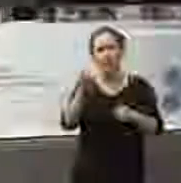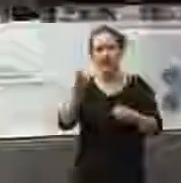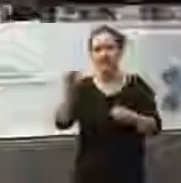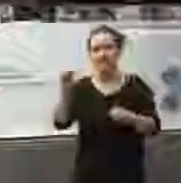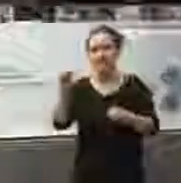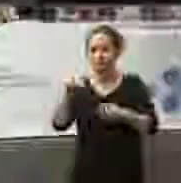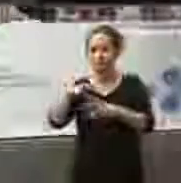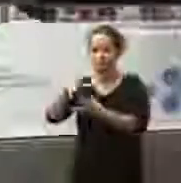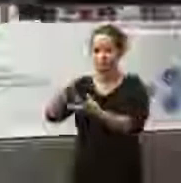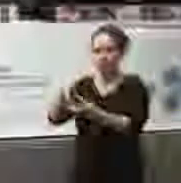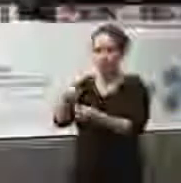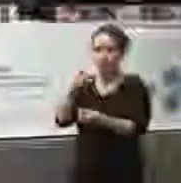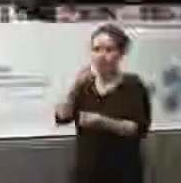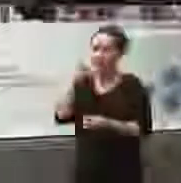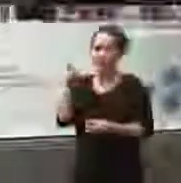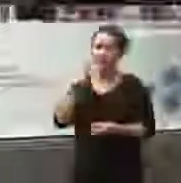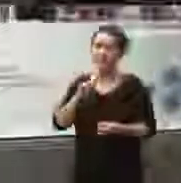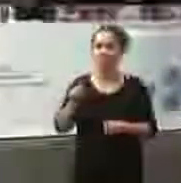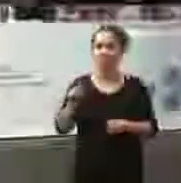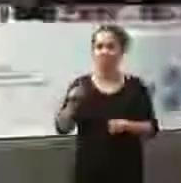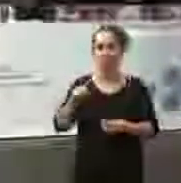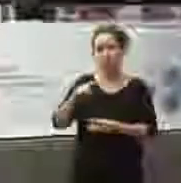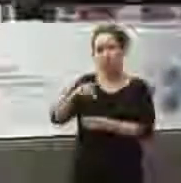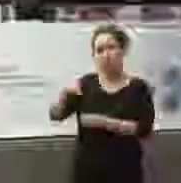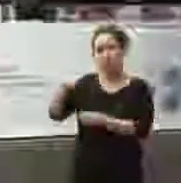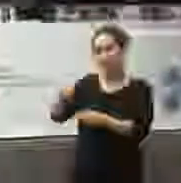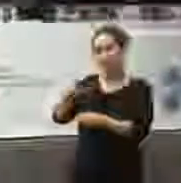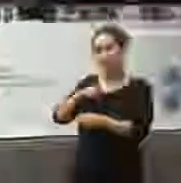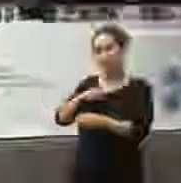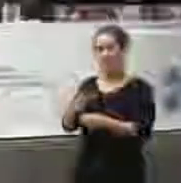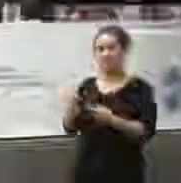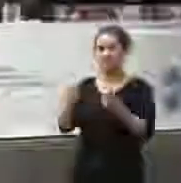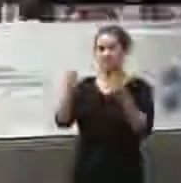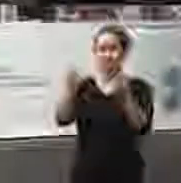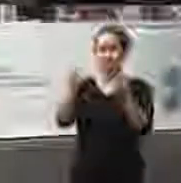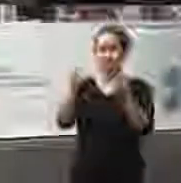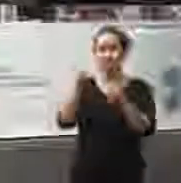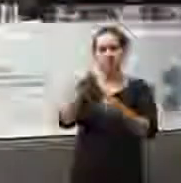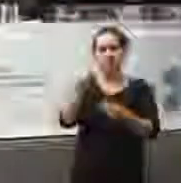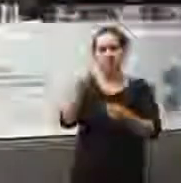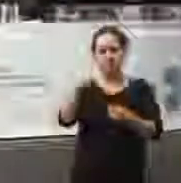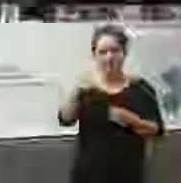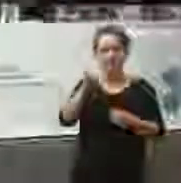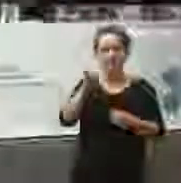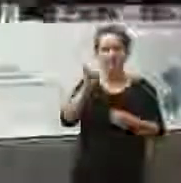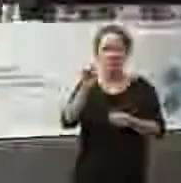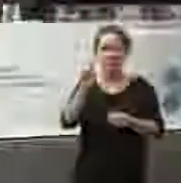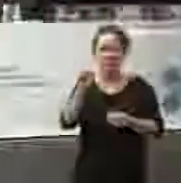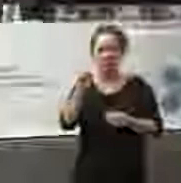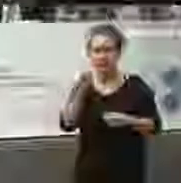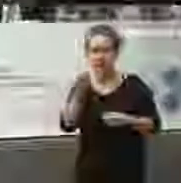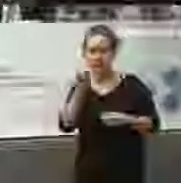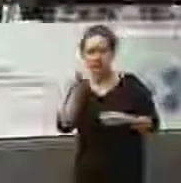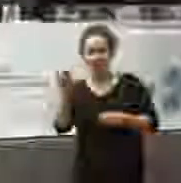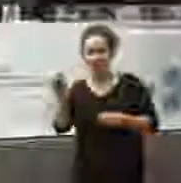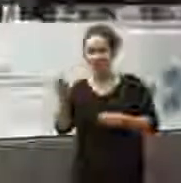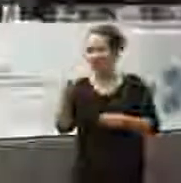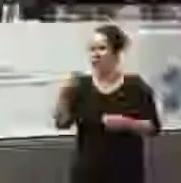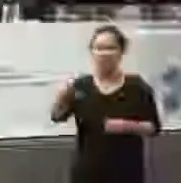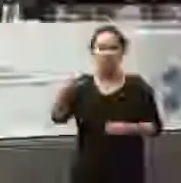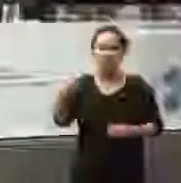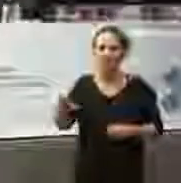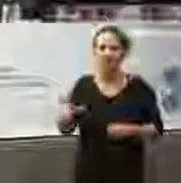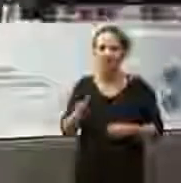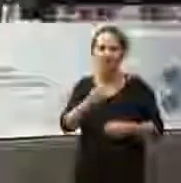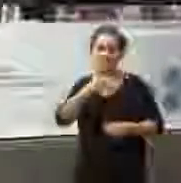os países que possuem o maior gasto sanitário não possuem o melhor resultado sanitário